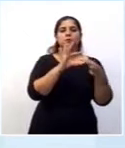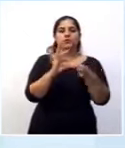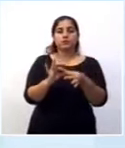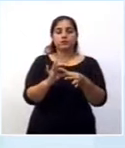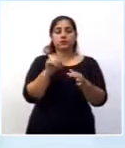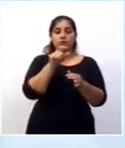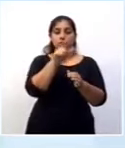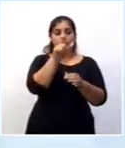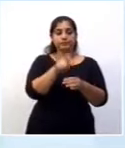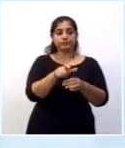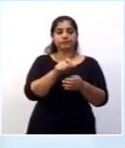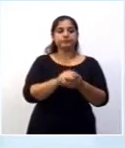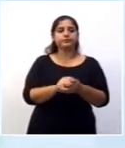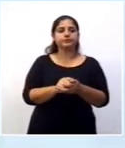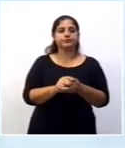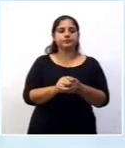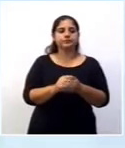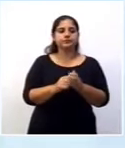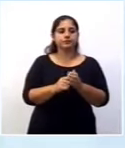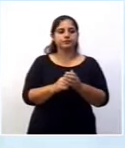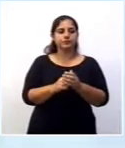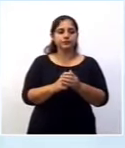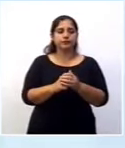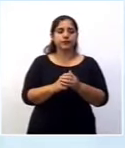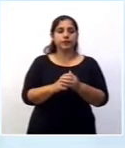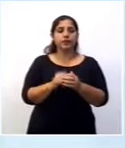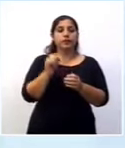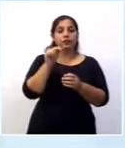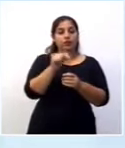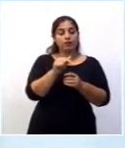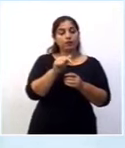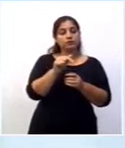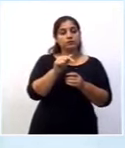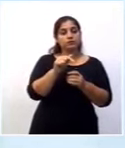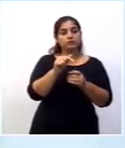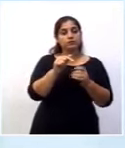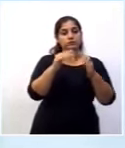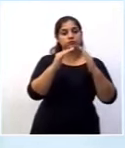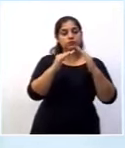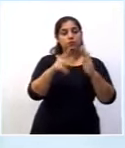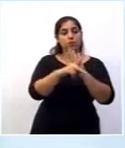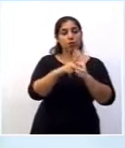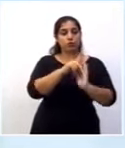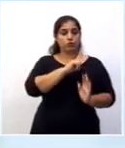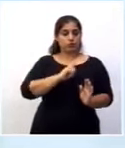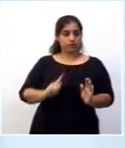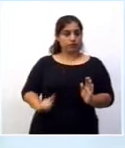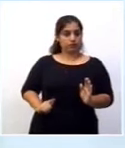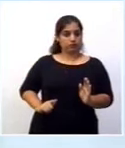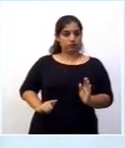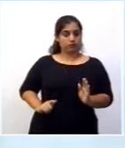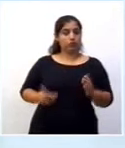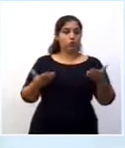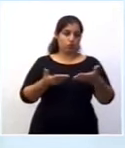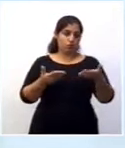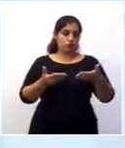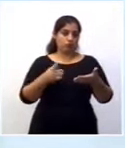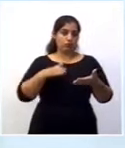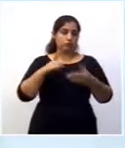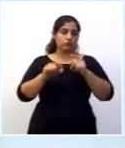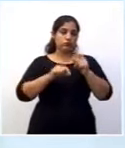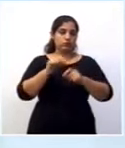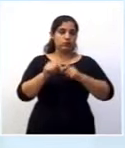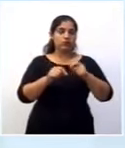contextualizar, que é o Palácio dos Governadores, que hoje é o